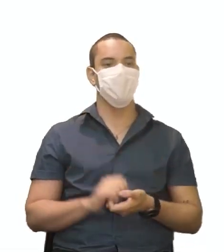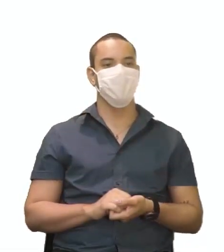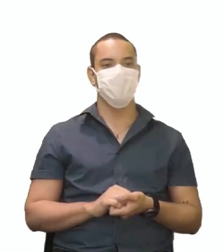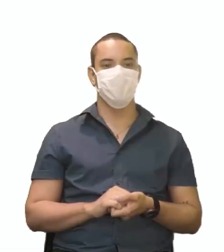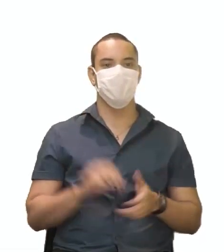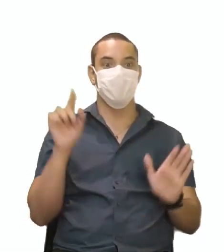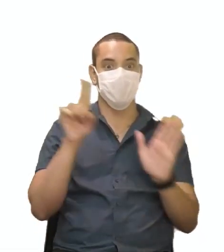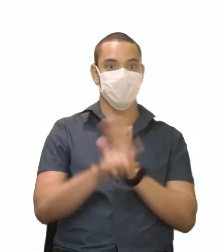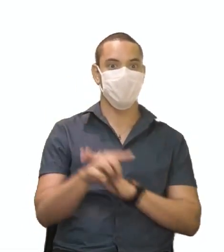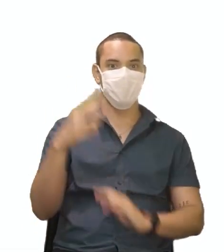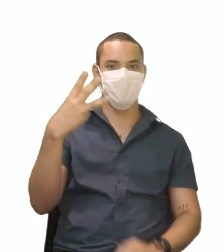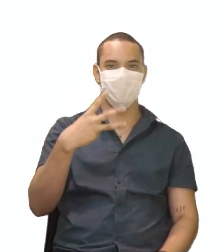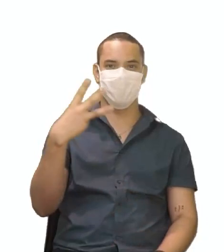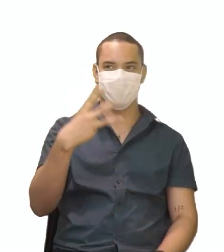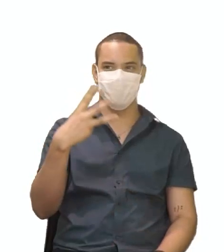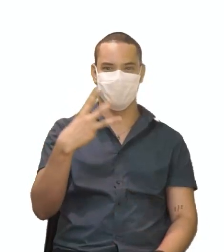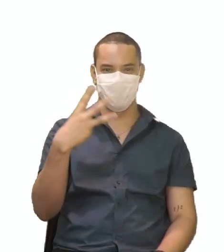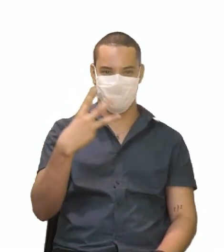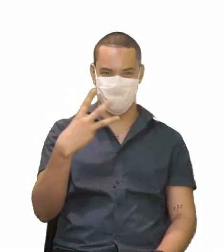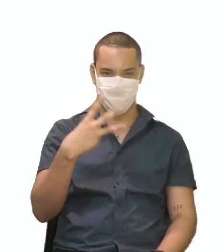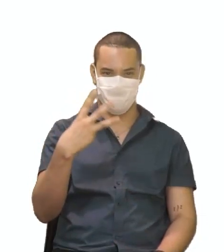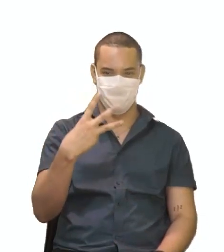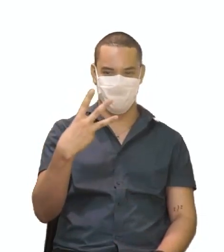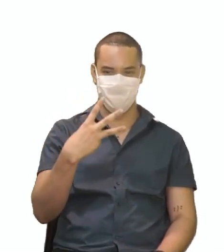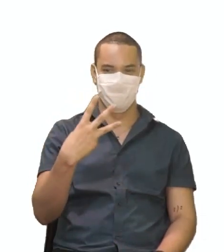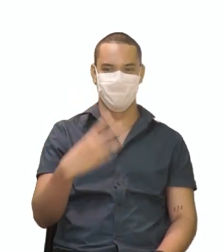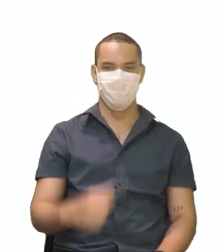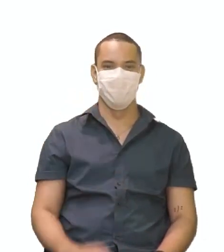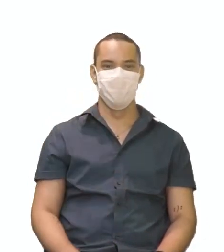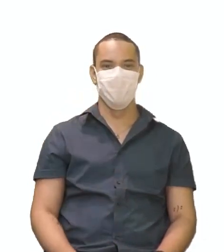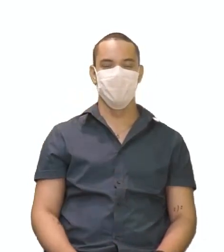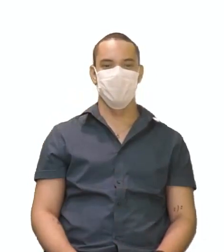número 3. Alegria começar, hein? É boa.